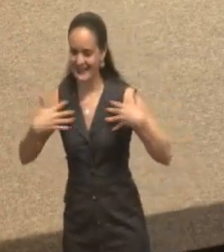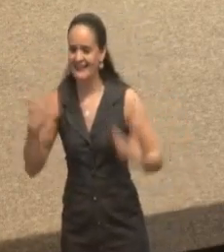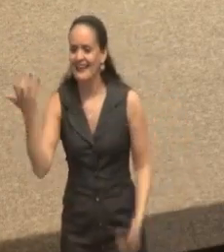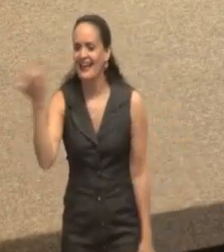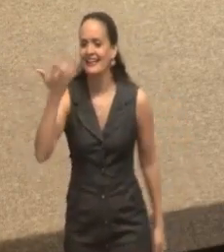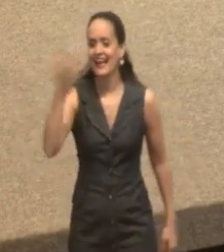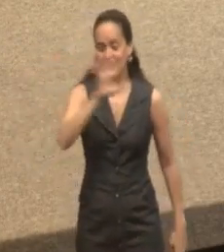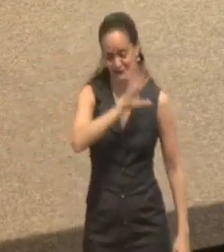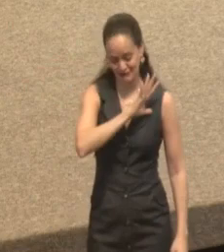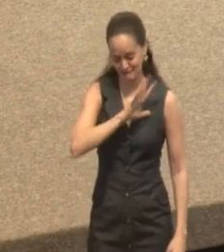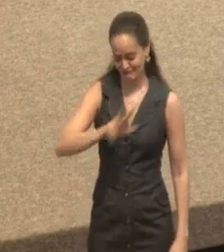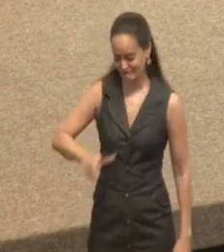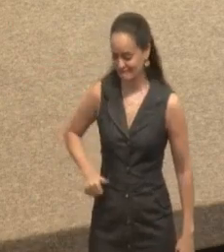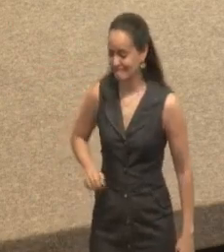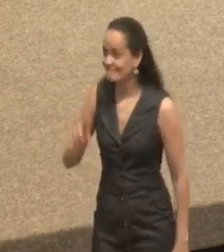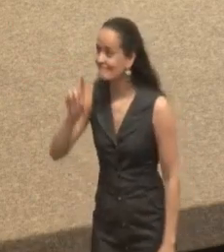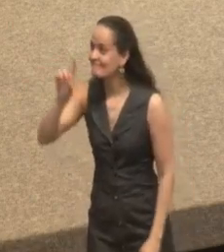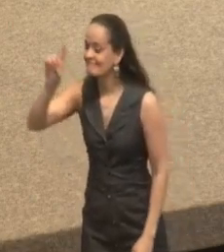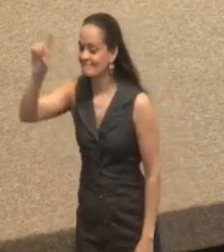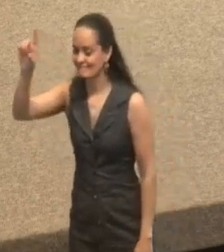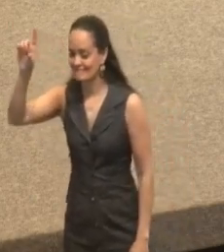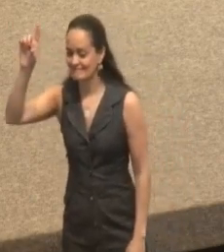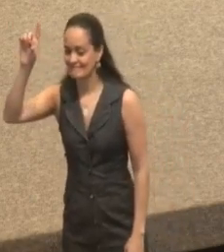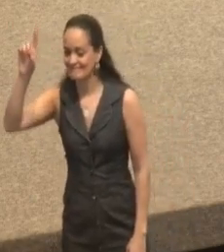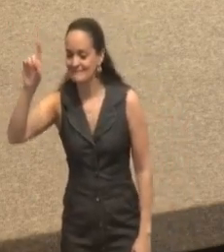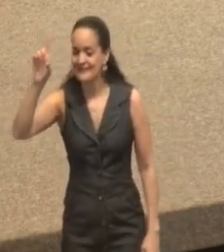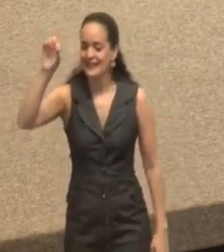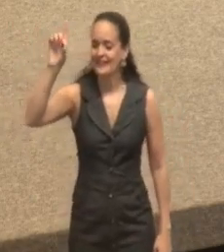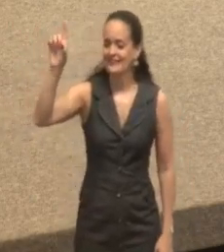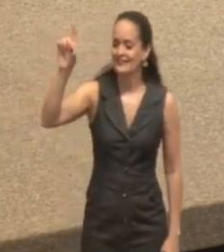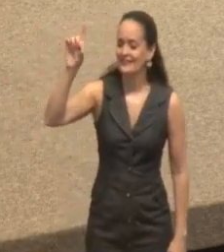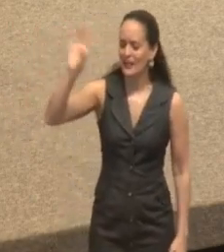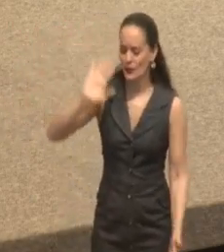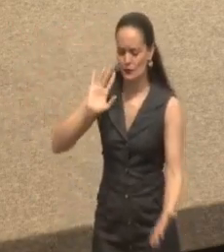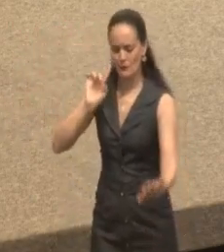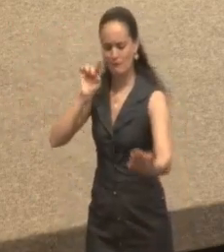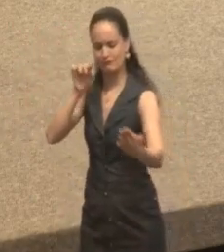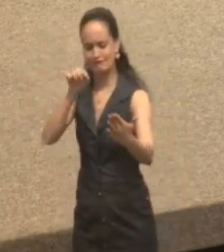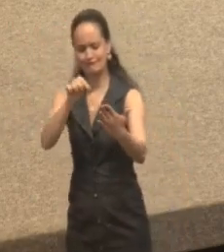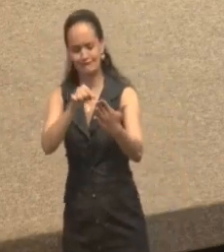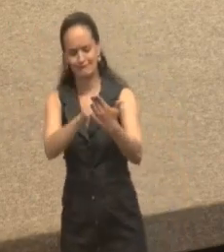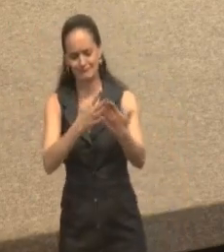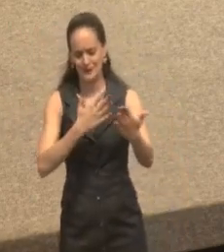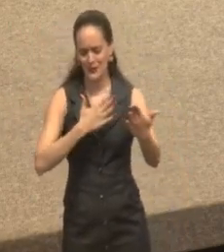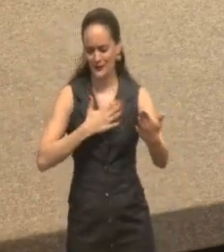te agradar. Tu és o meu alvo,